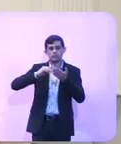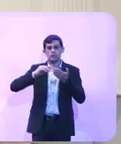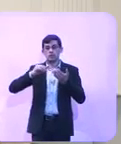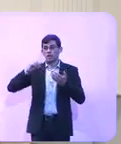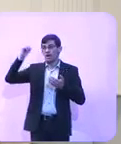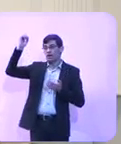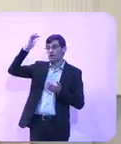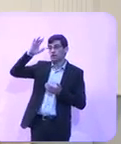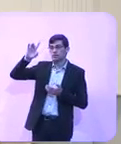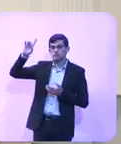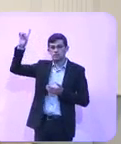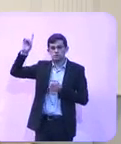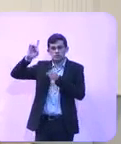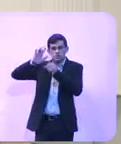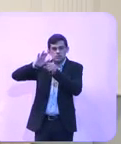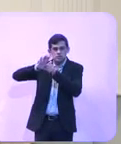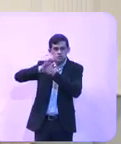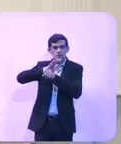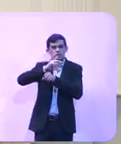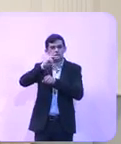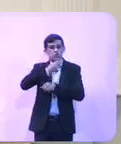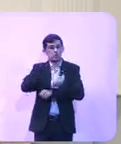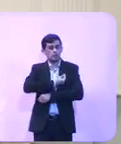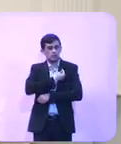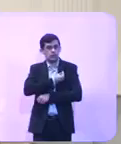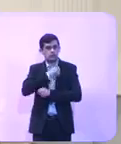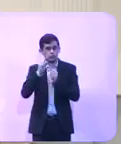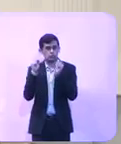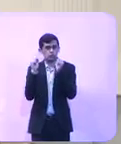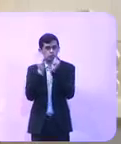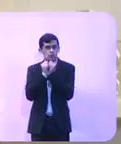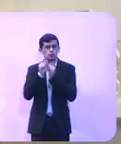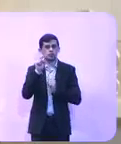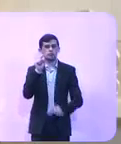deixa a graça de Deus entrar nessa batalha junto